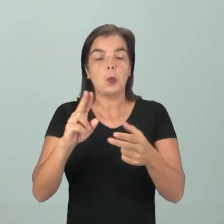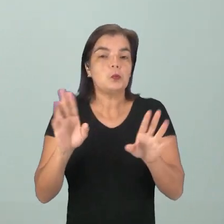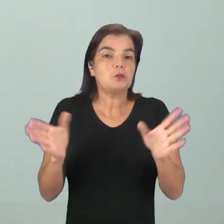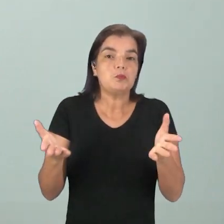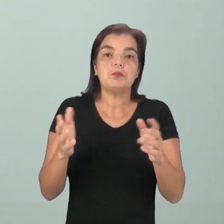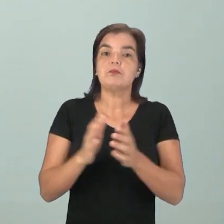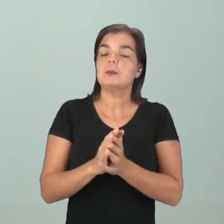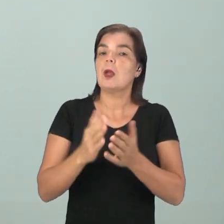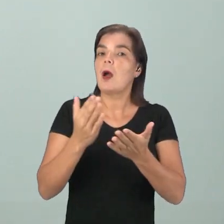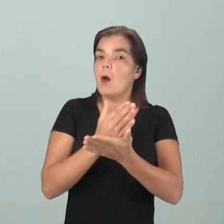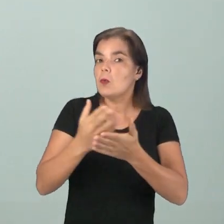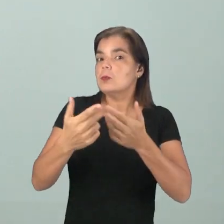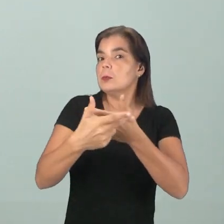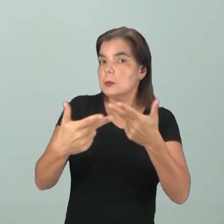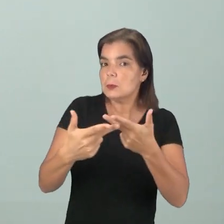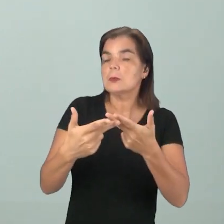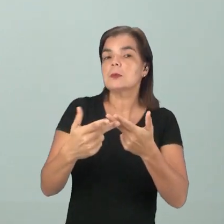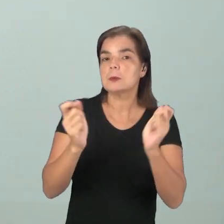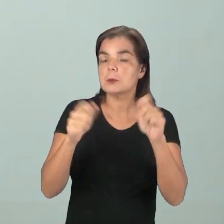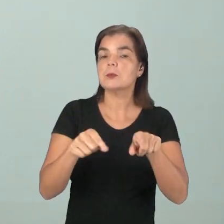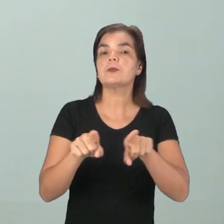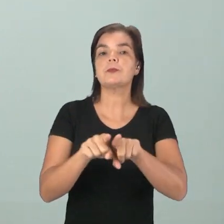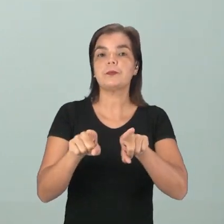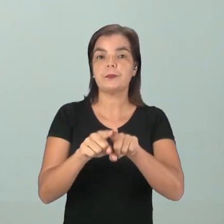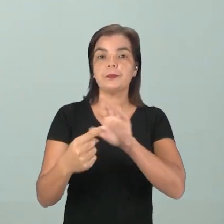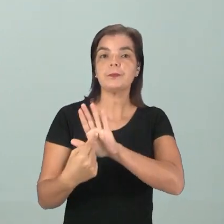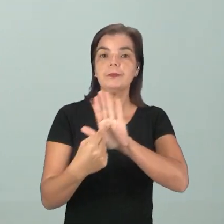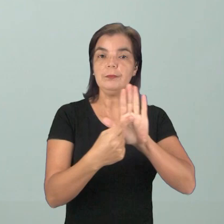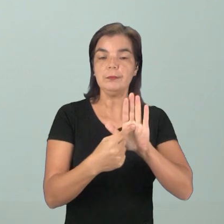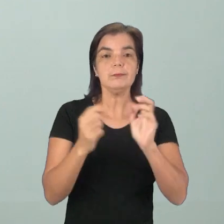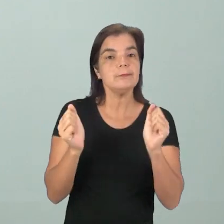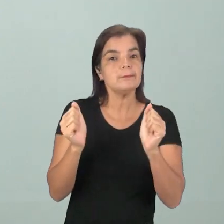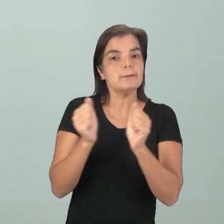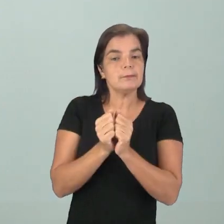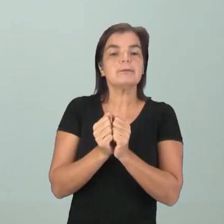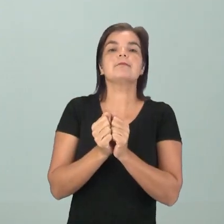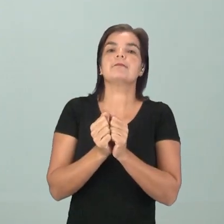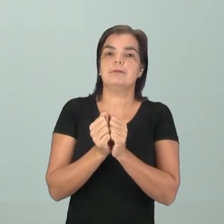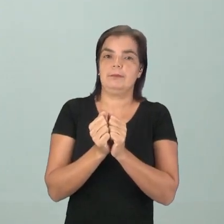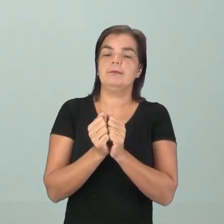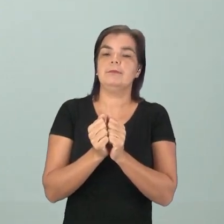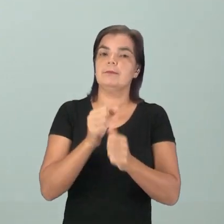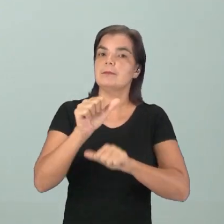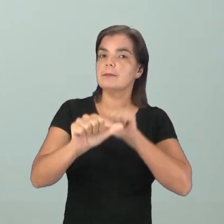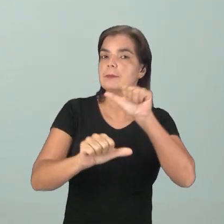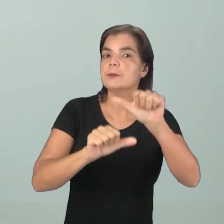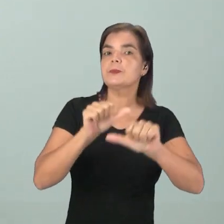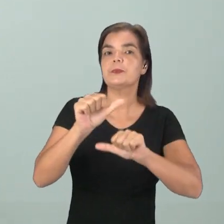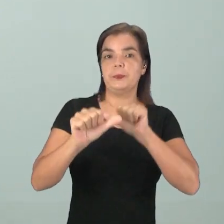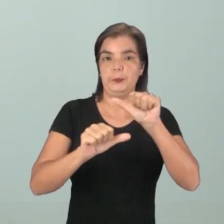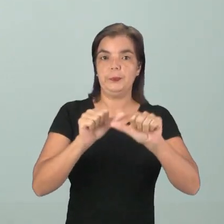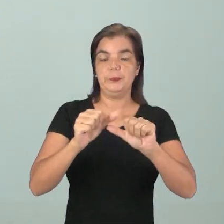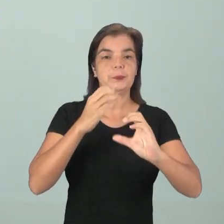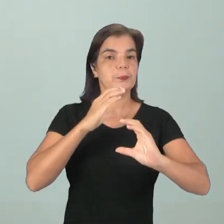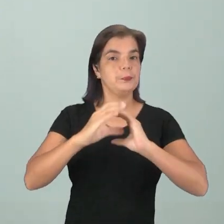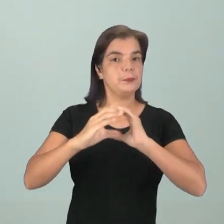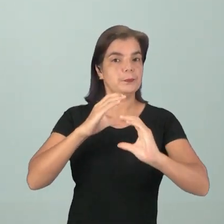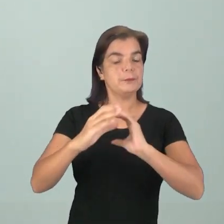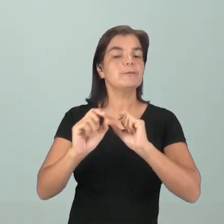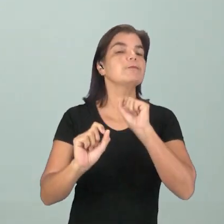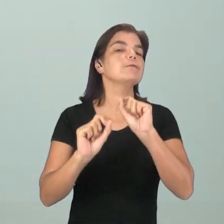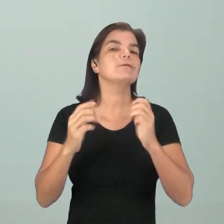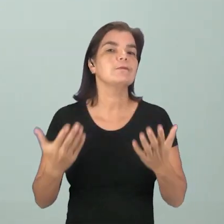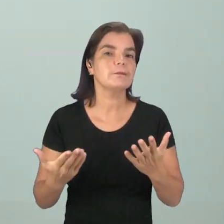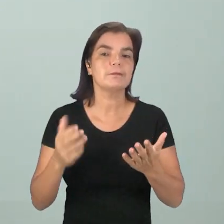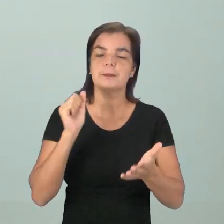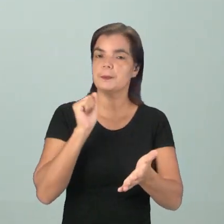objeto, algo, certo? Que vão ser juntados e se transformar numa forma de comunicação que